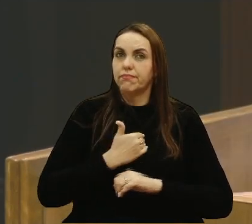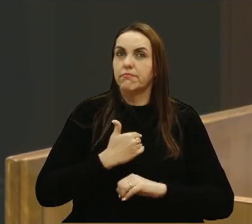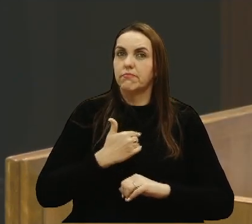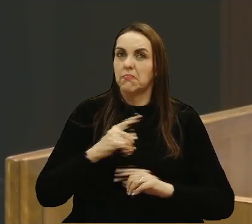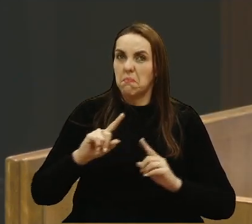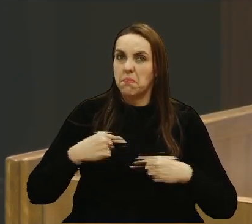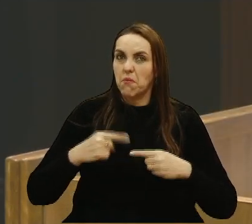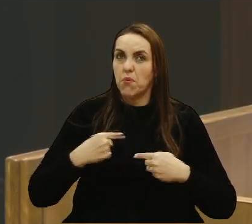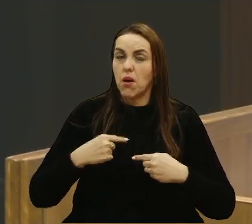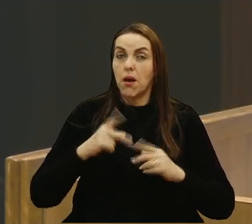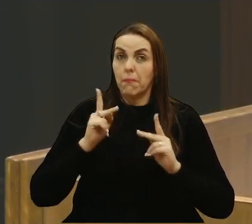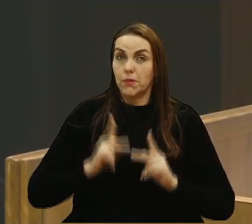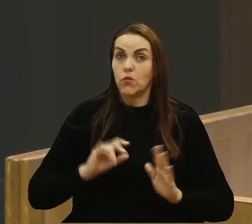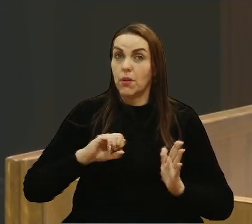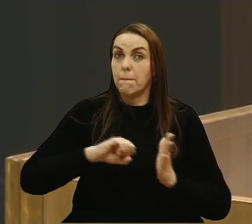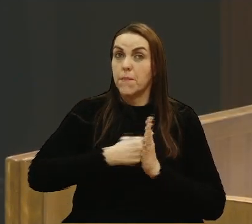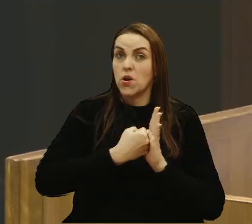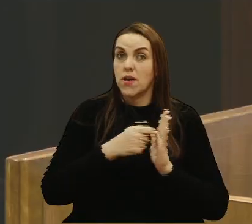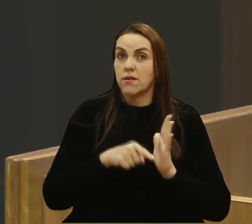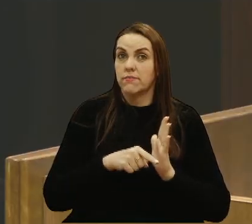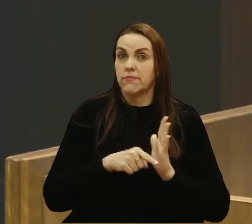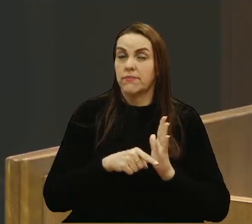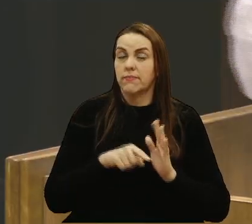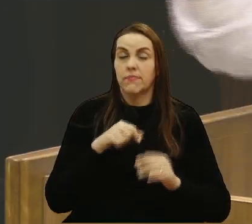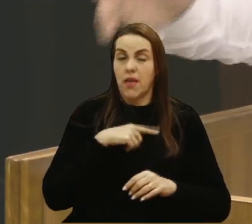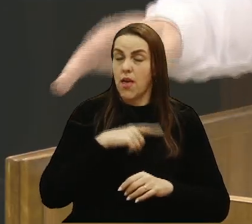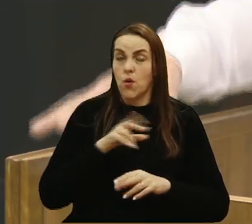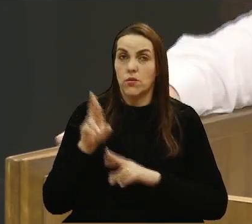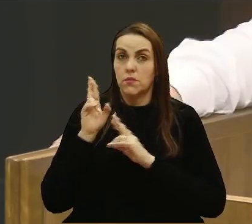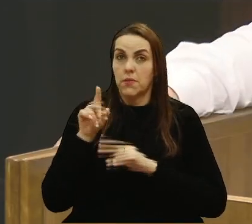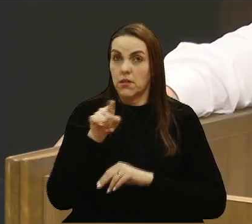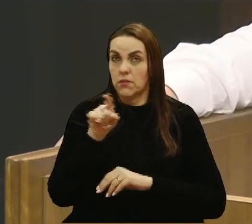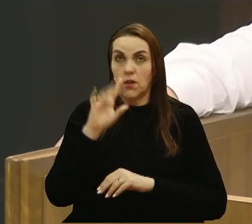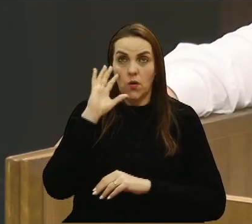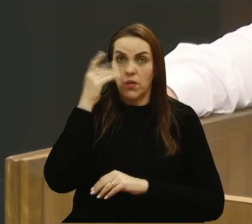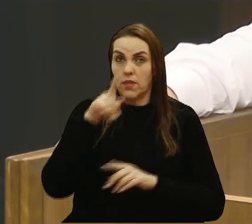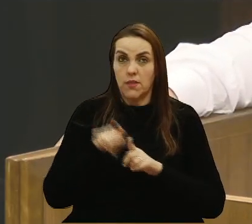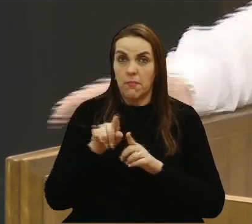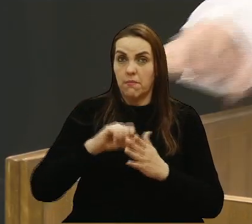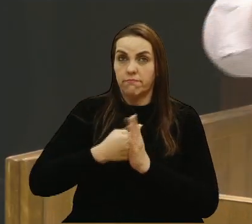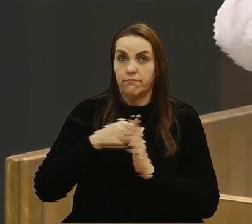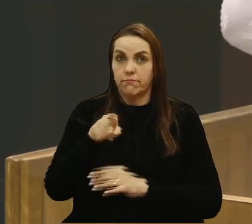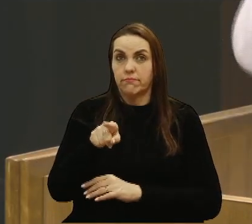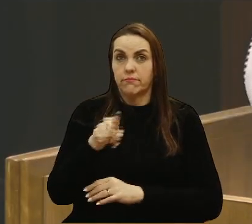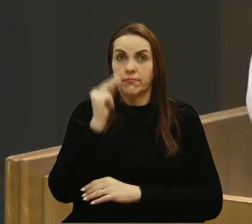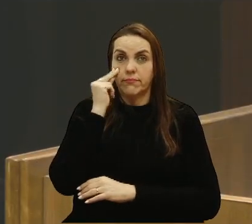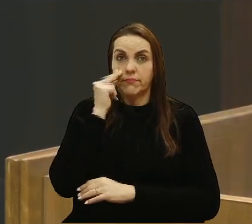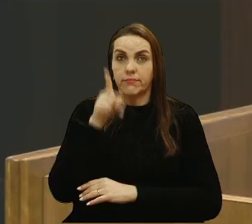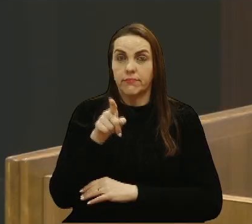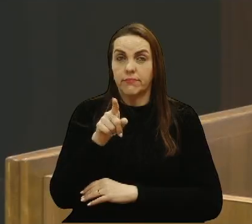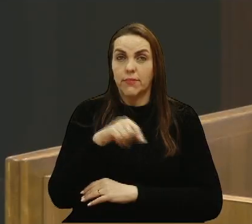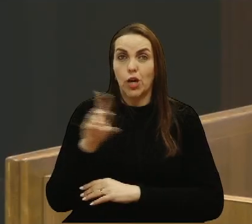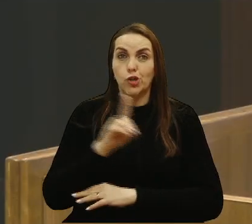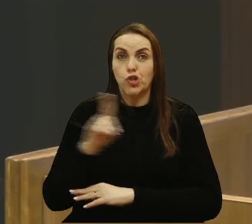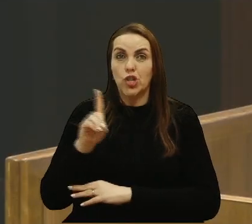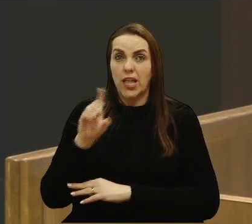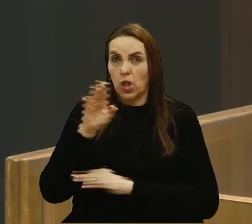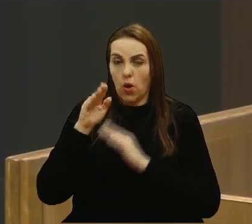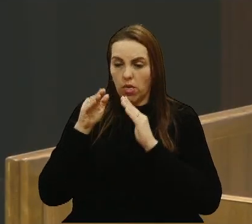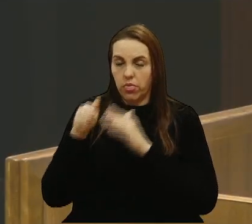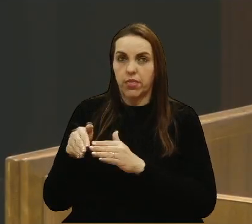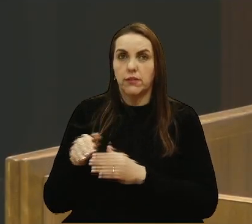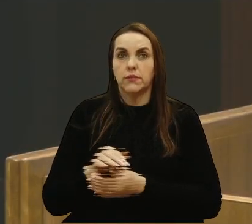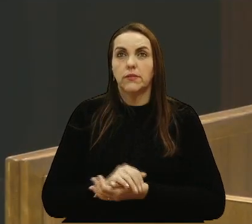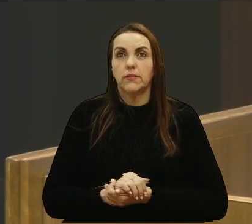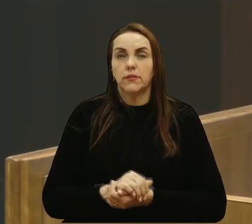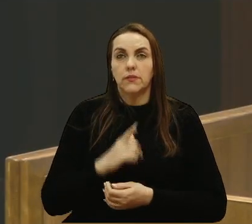tive que bloquear, vereador. E eu espero que não aconteça o mesmo com o senhor. Porque a direita não é extremista, ao